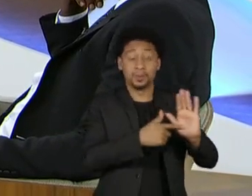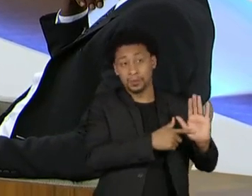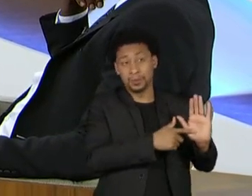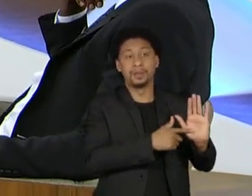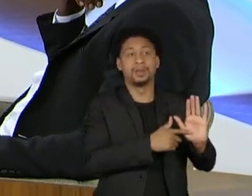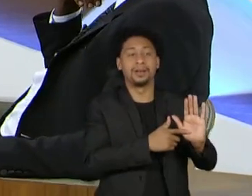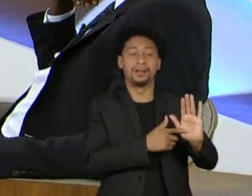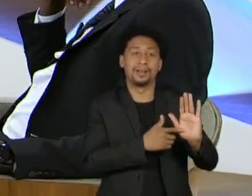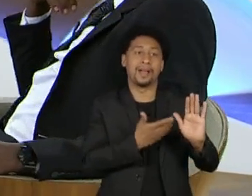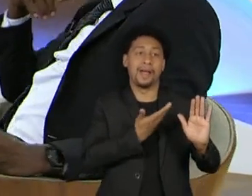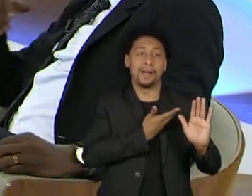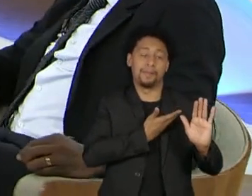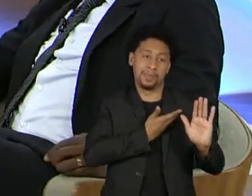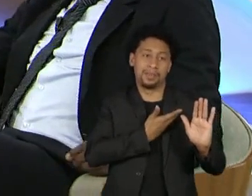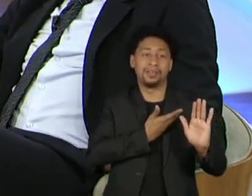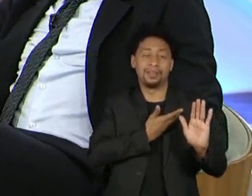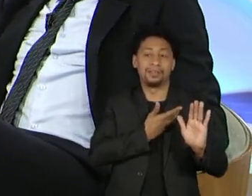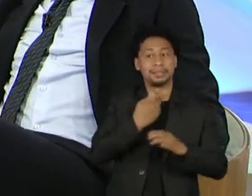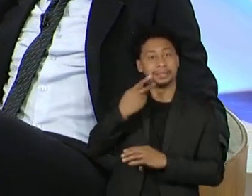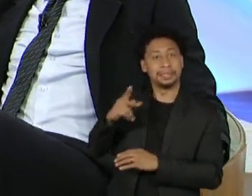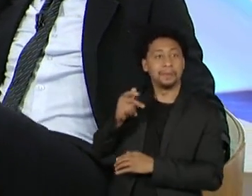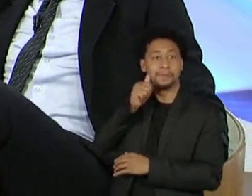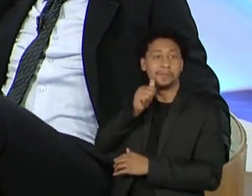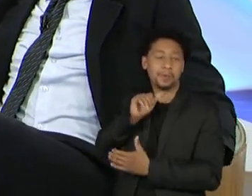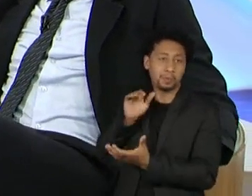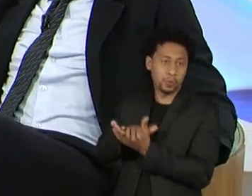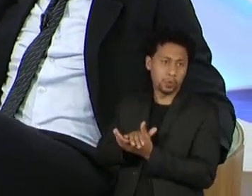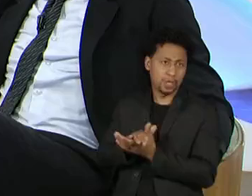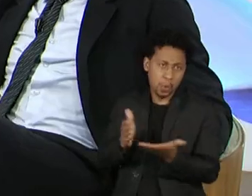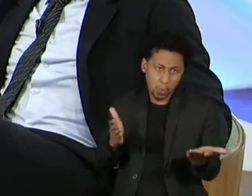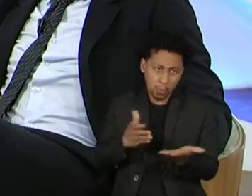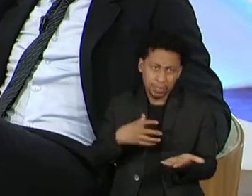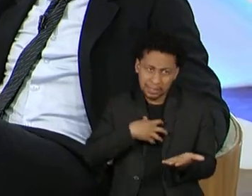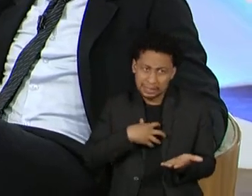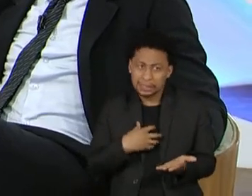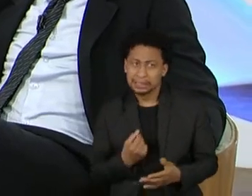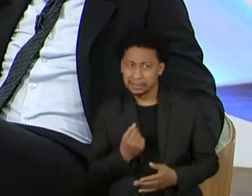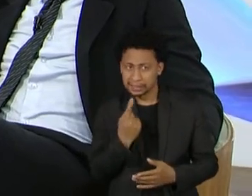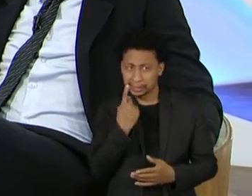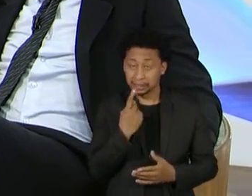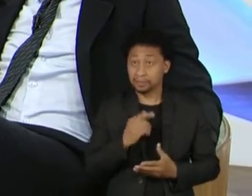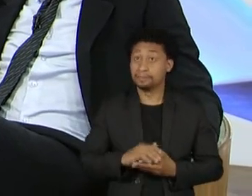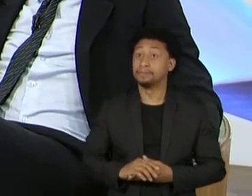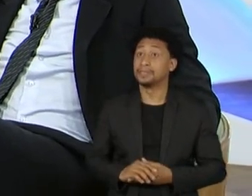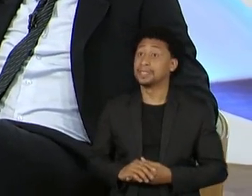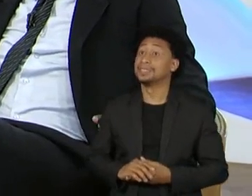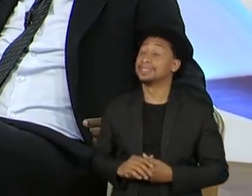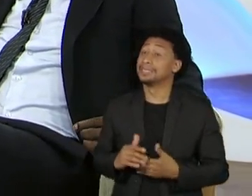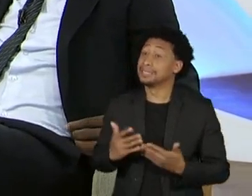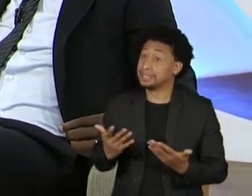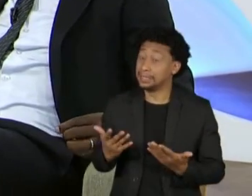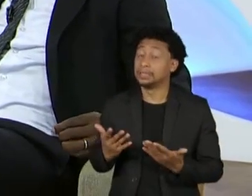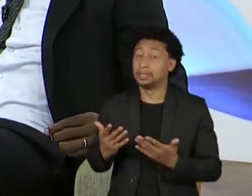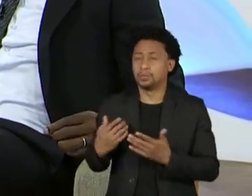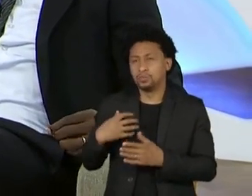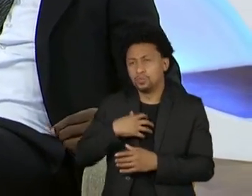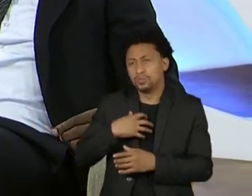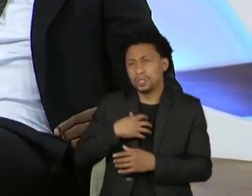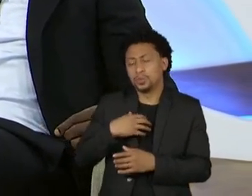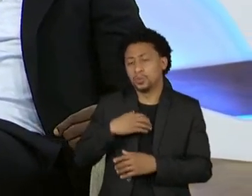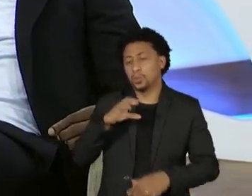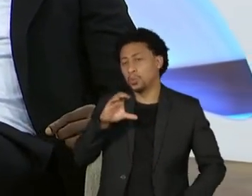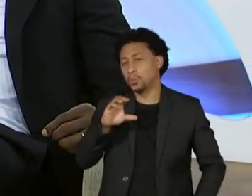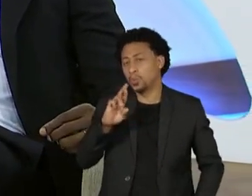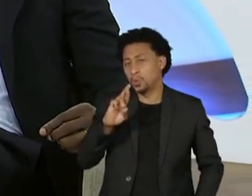músicas Você tem alguma relação estranha com essa música Hoje em Dia é é uma crônica né então que inclusive